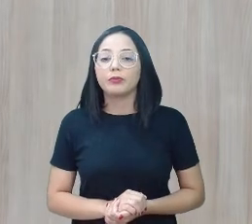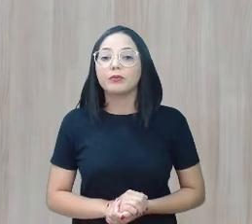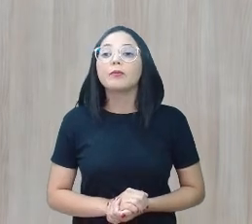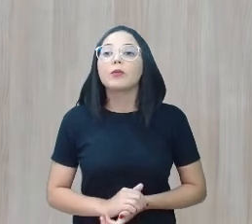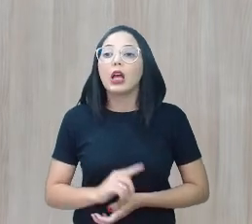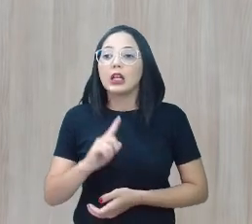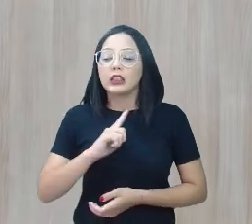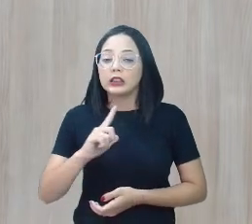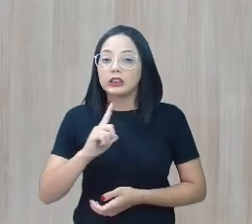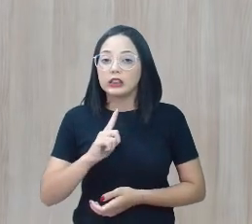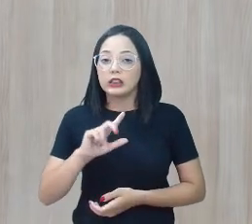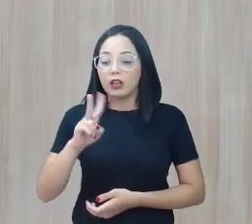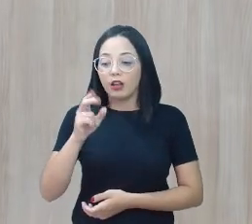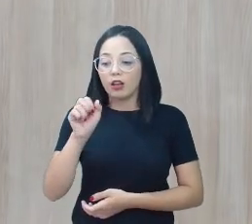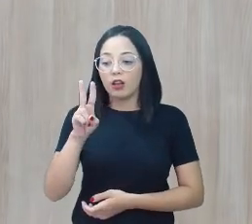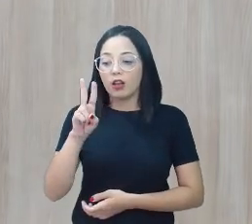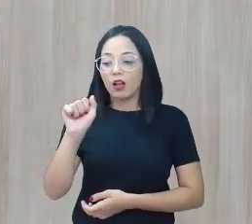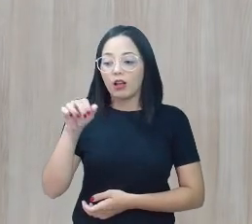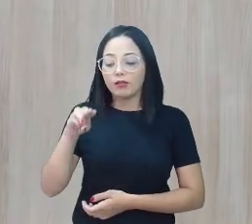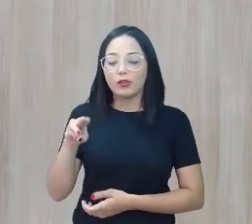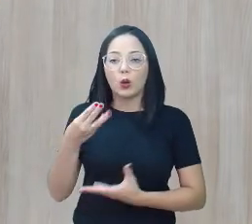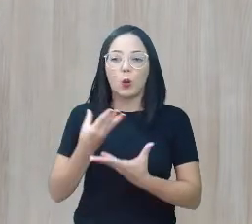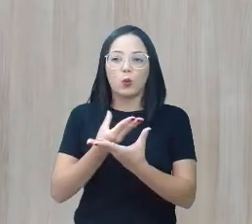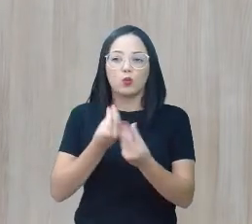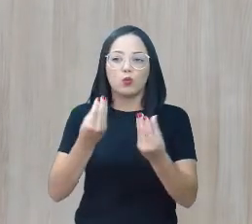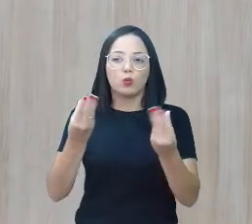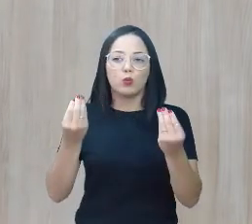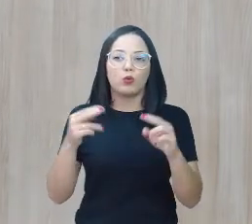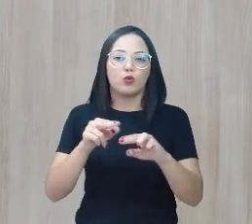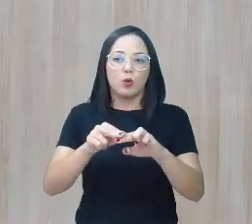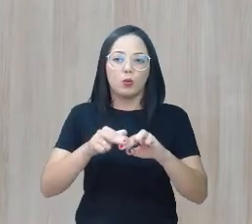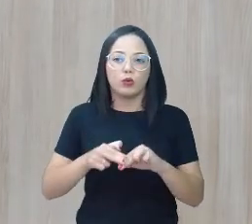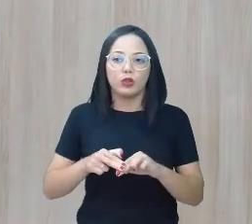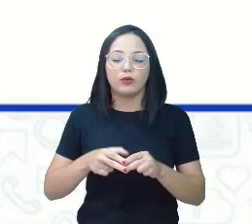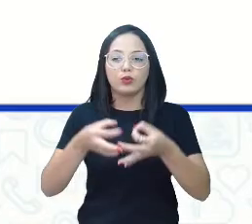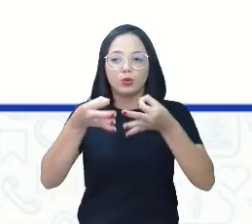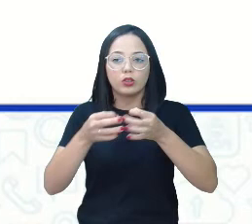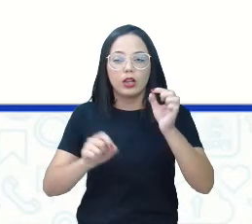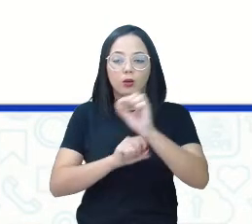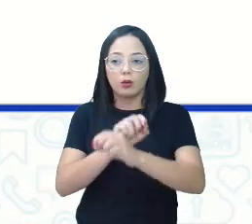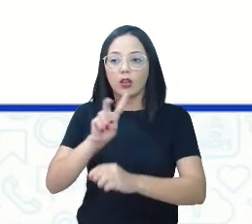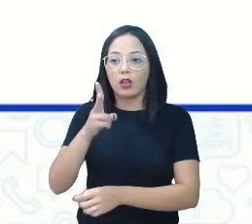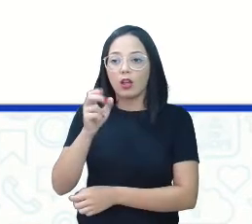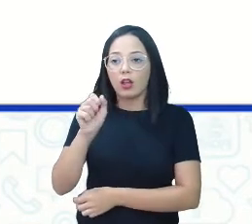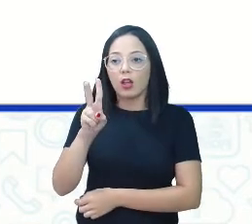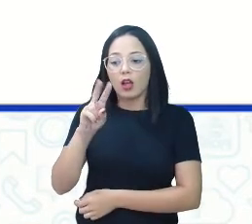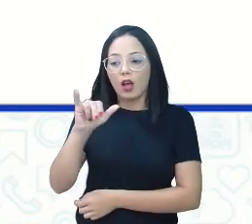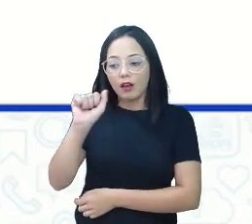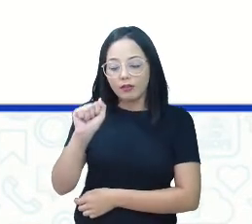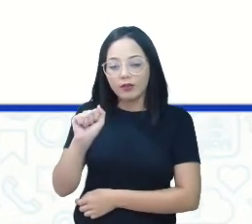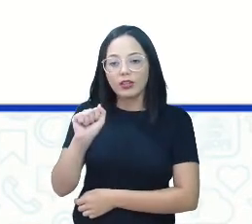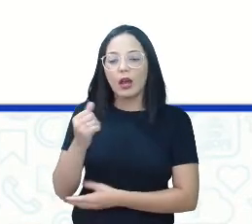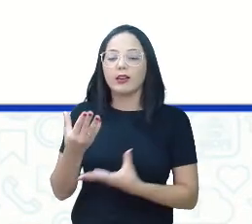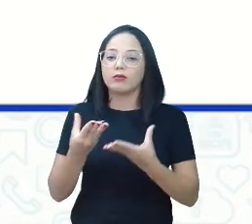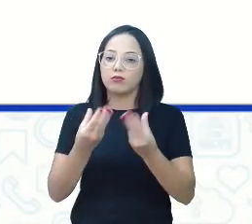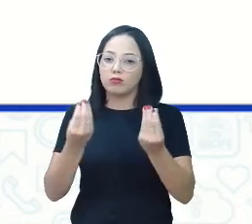Haviam muitos motivos, ou havia muitos motivos.